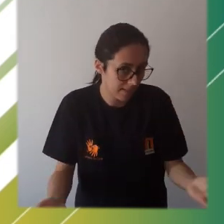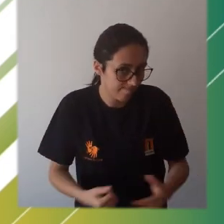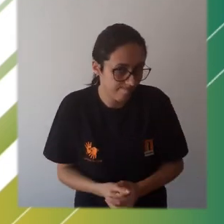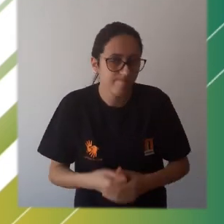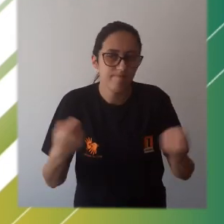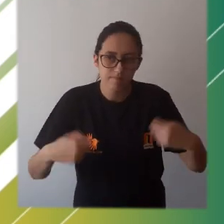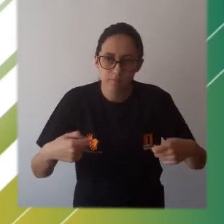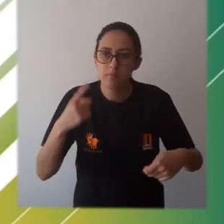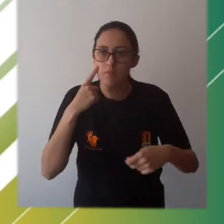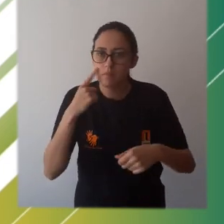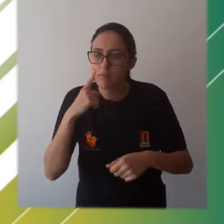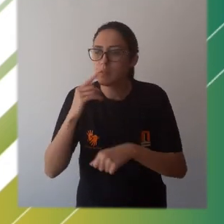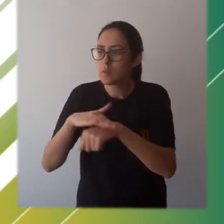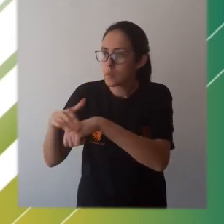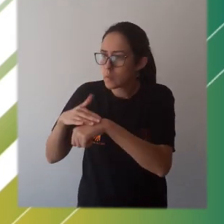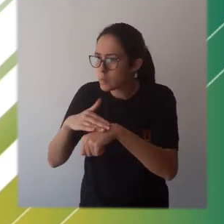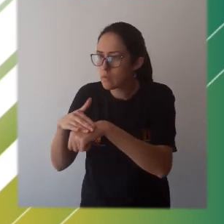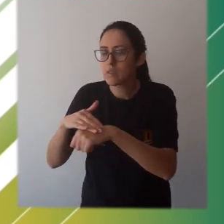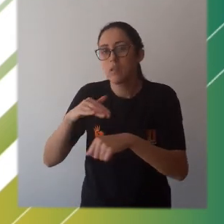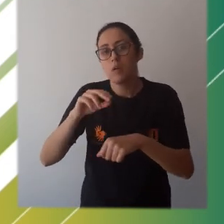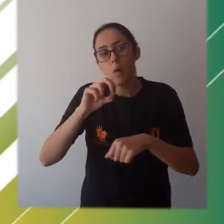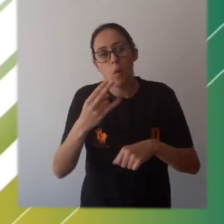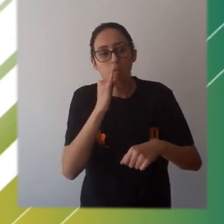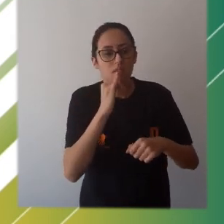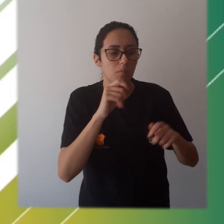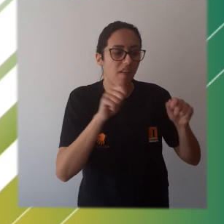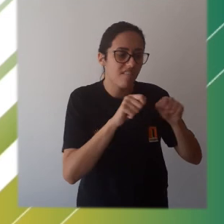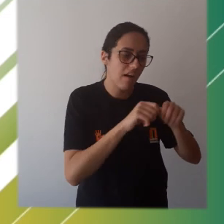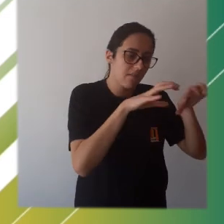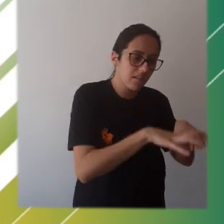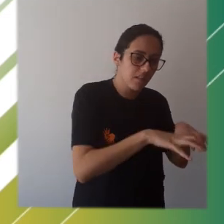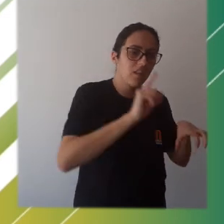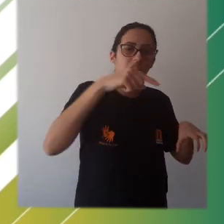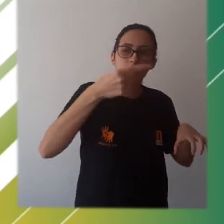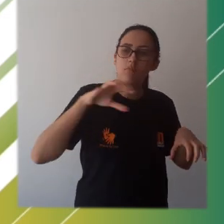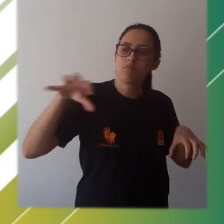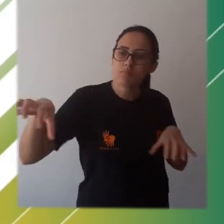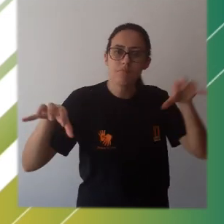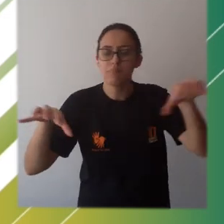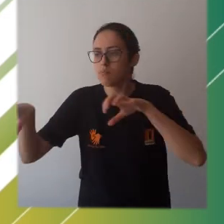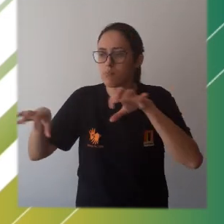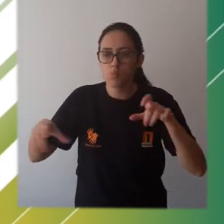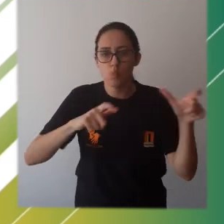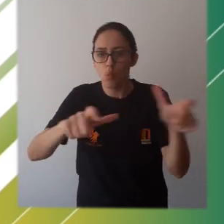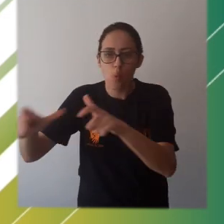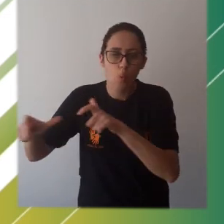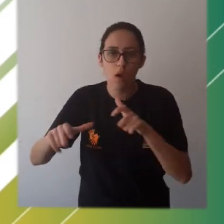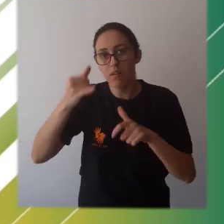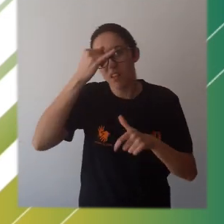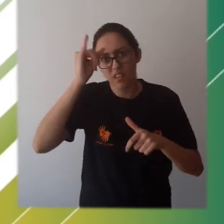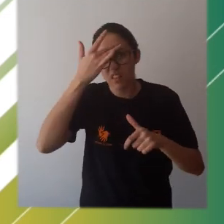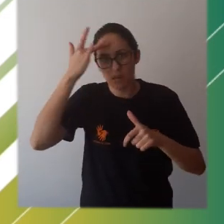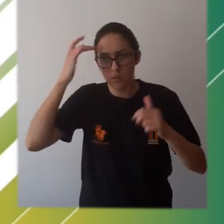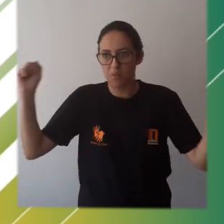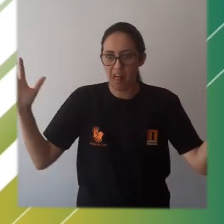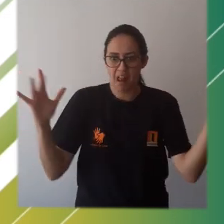compartimentação da competição, né? Fazemos uma parte, uma modalidade em um lugar, outra modalidade em outro local, e a gente, com isso, tenta